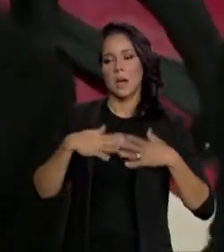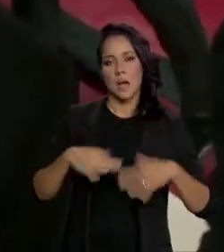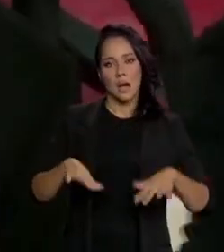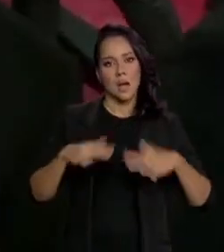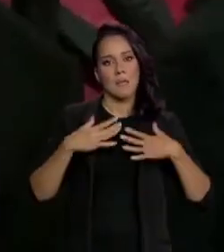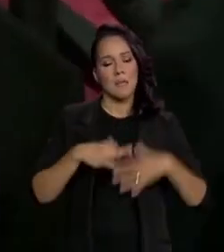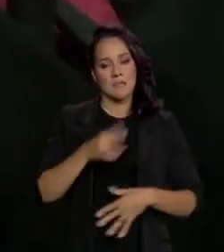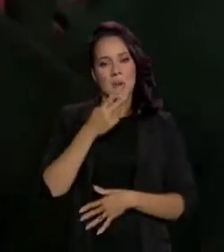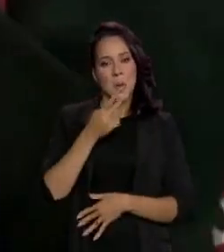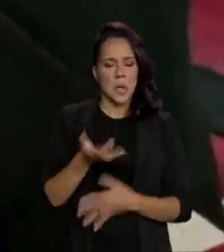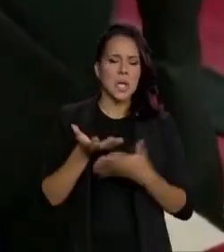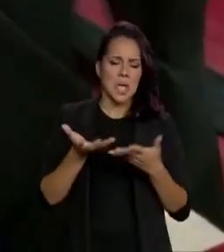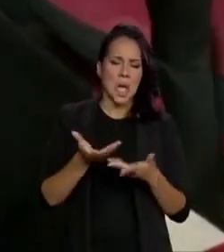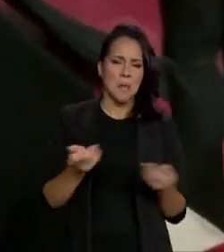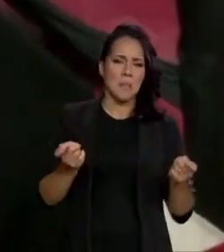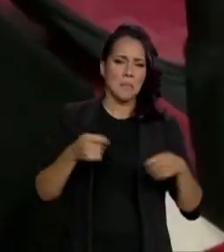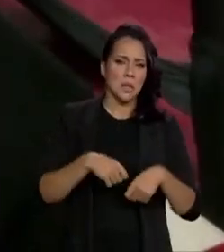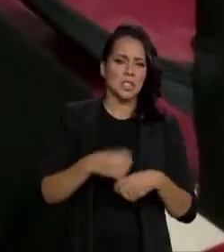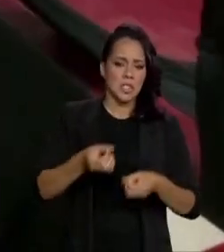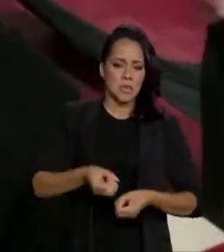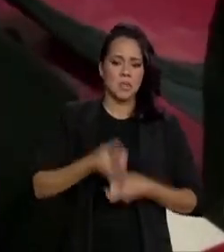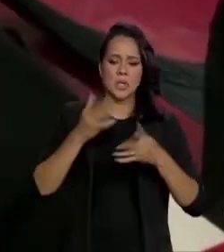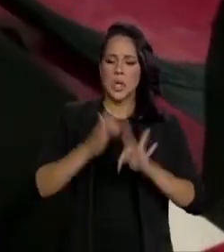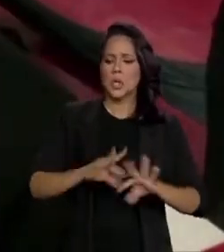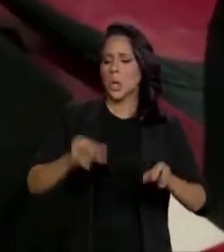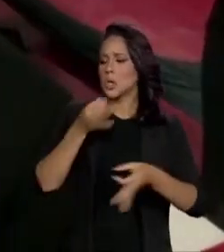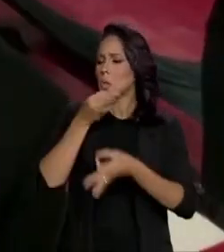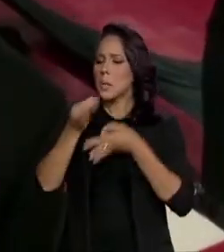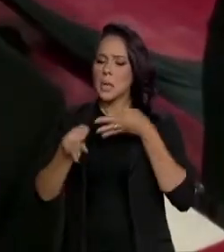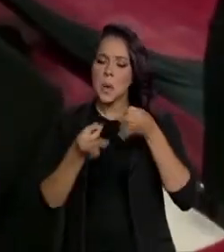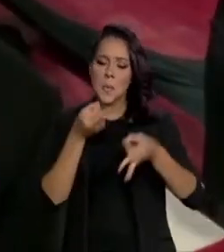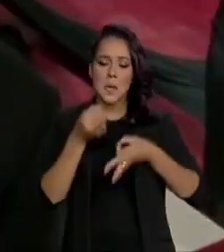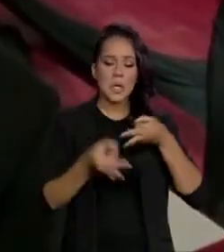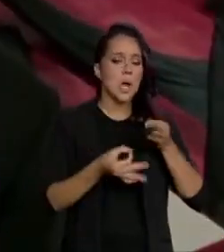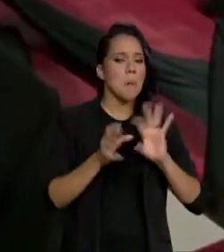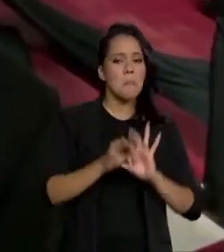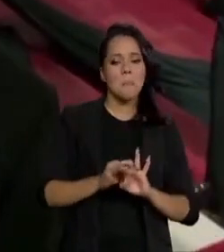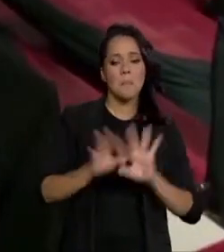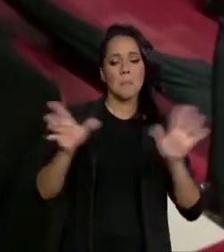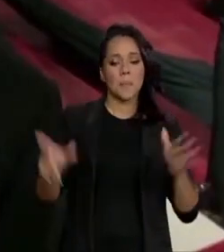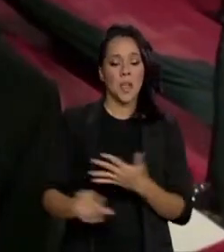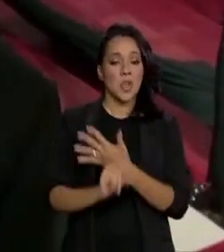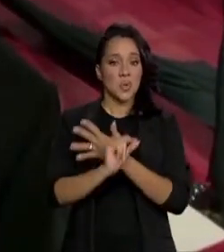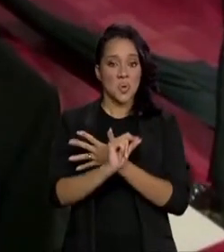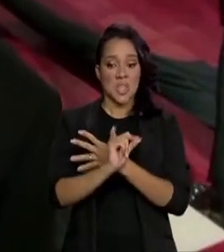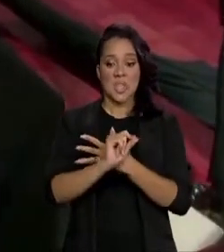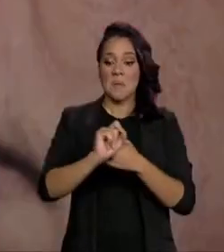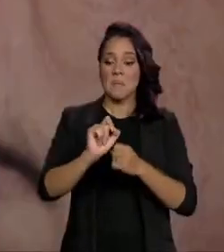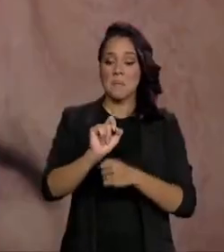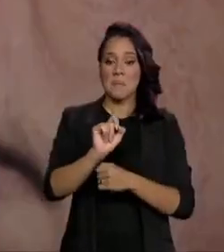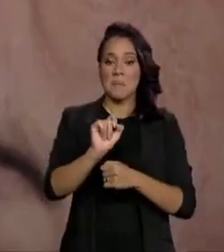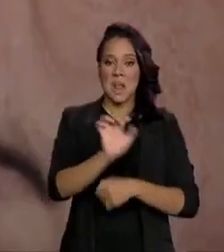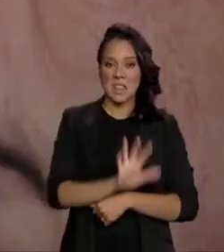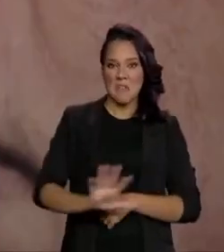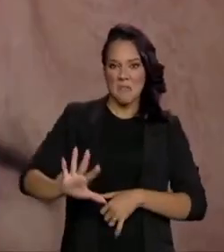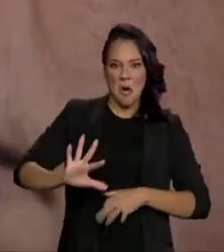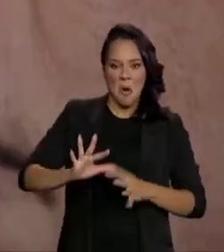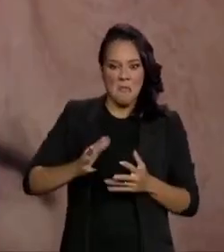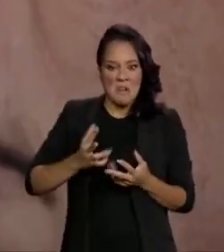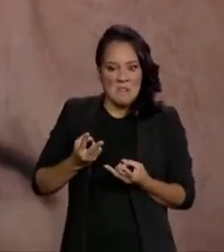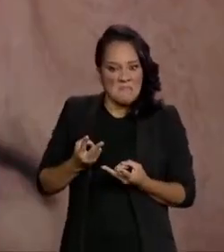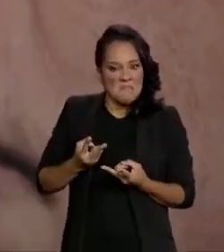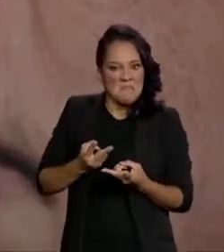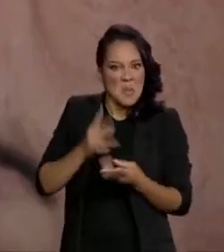pretende permitir a expressão de todas as opiniões sem tornar o Twitter uma plataforma infernal, onde